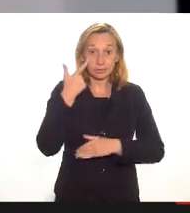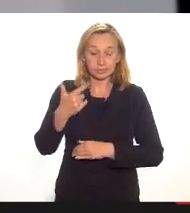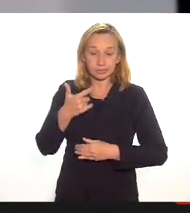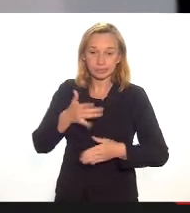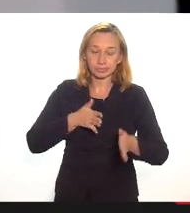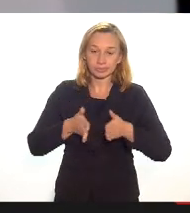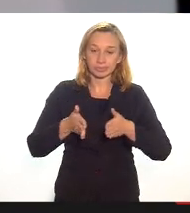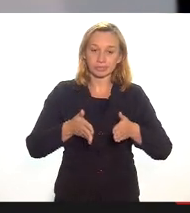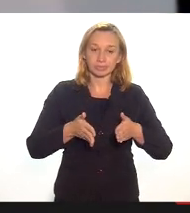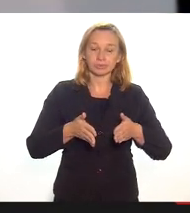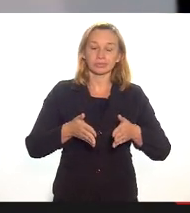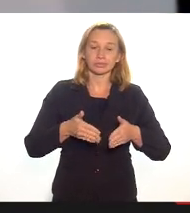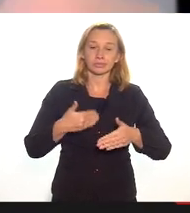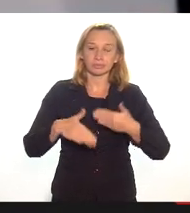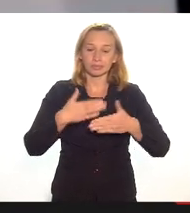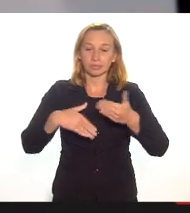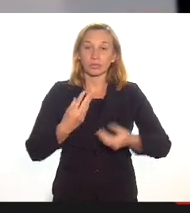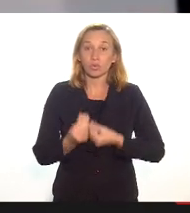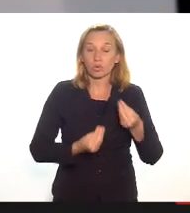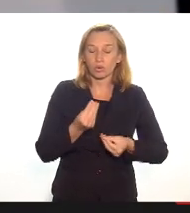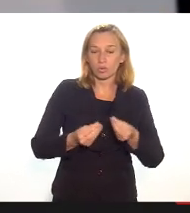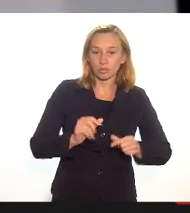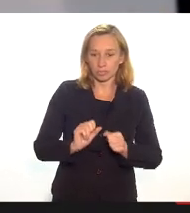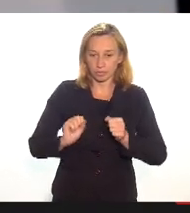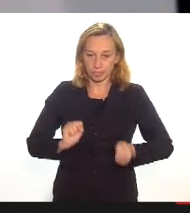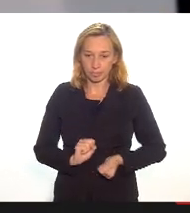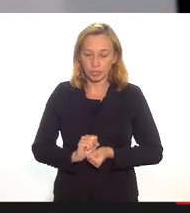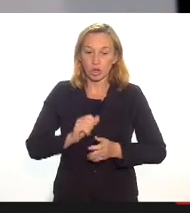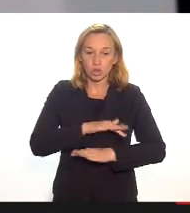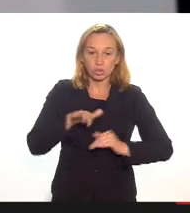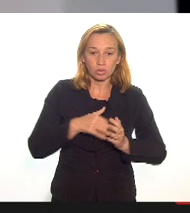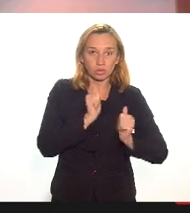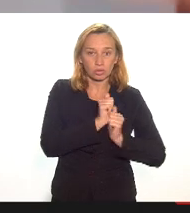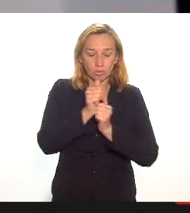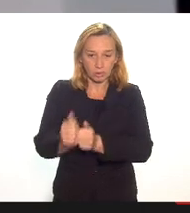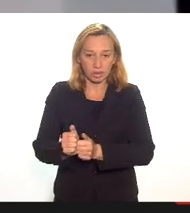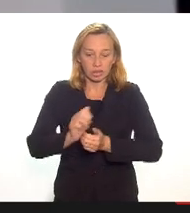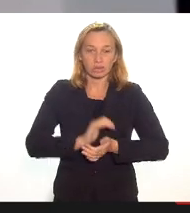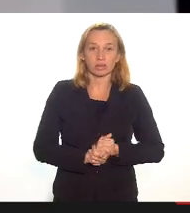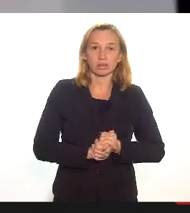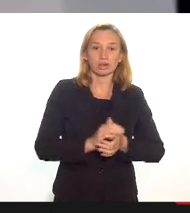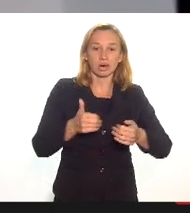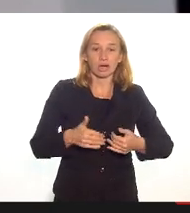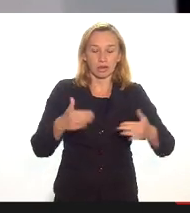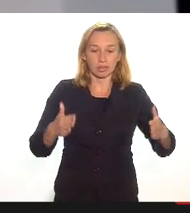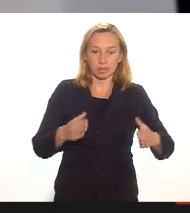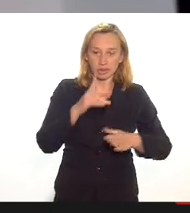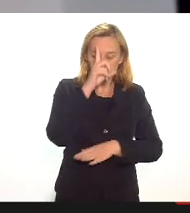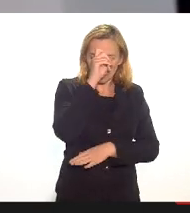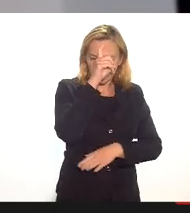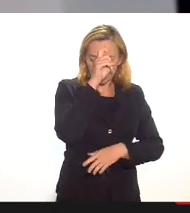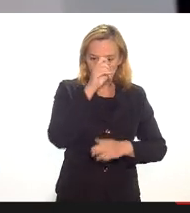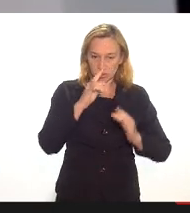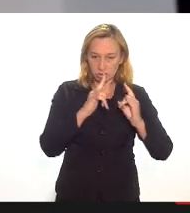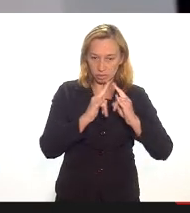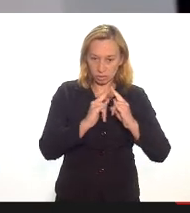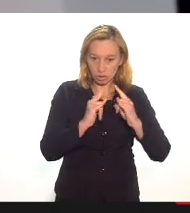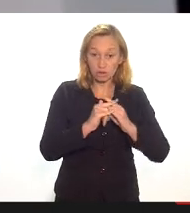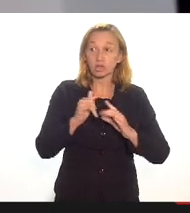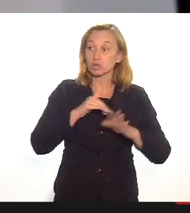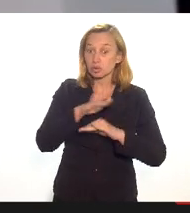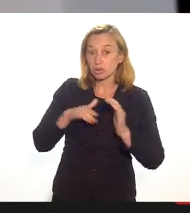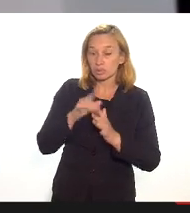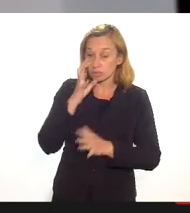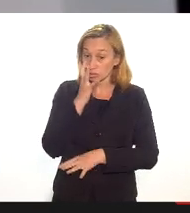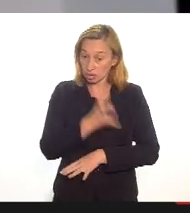mundo acompanhou. Ao invés de abrir os leitos dos hospitais federais, hospitais de campanha são abertos, e todos nós já vimos as